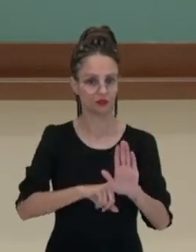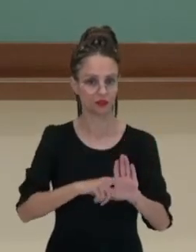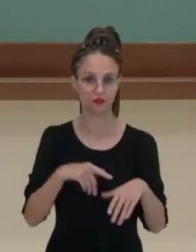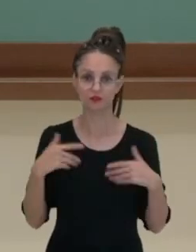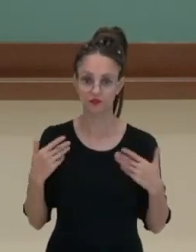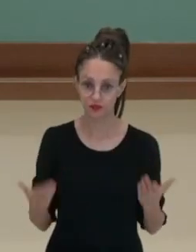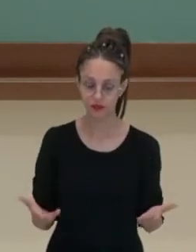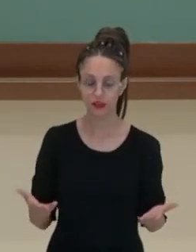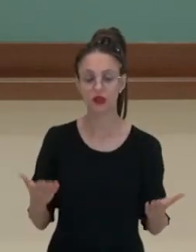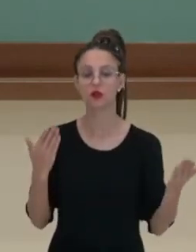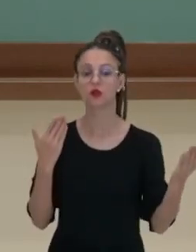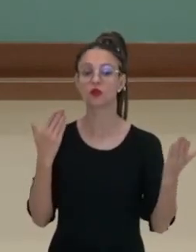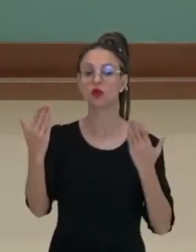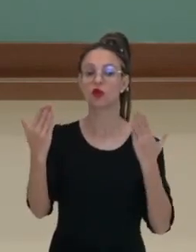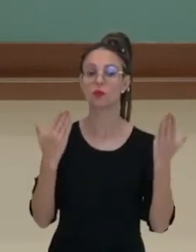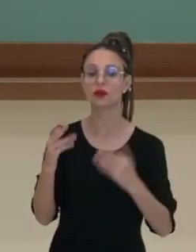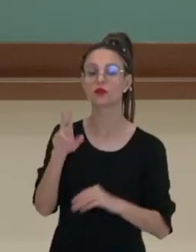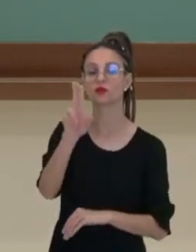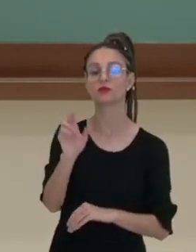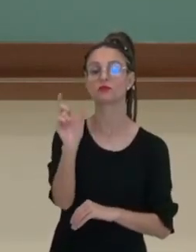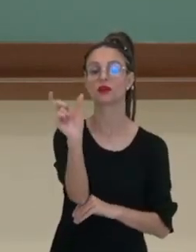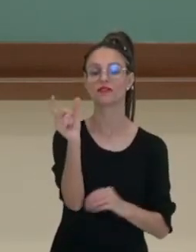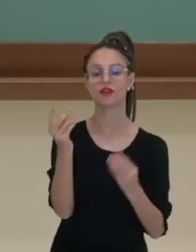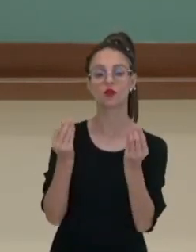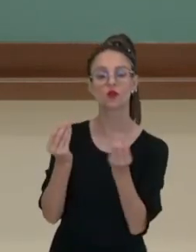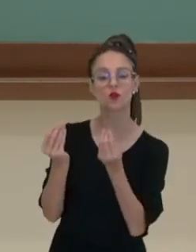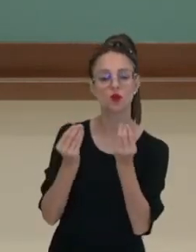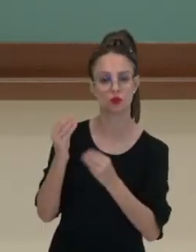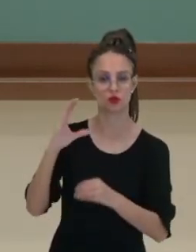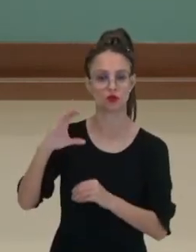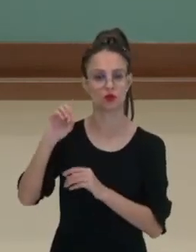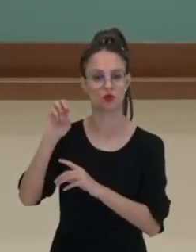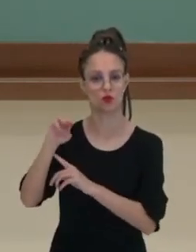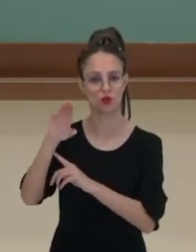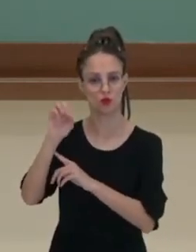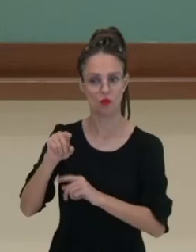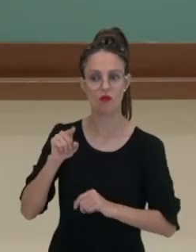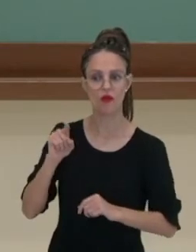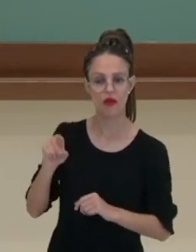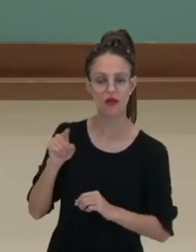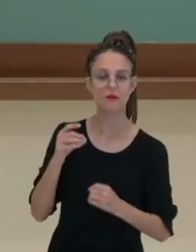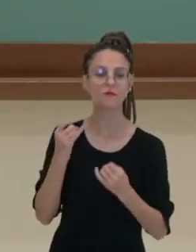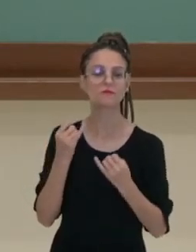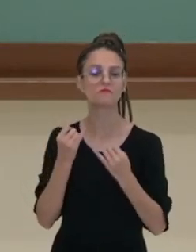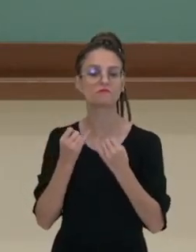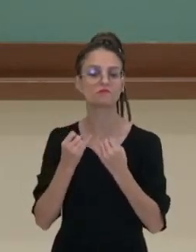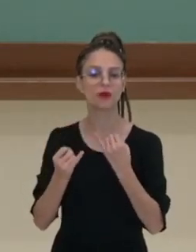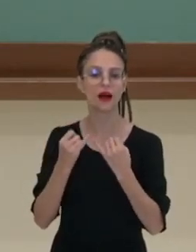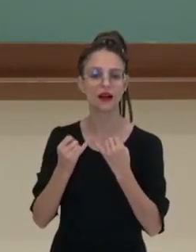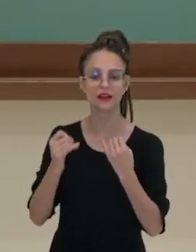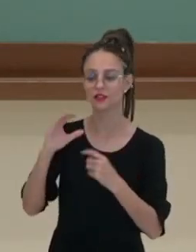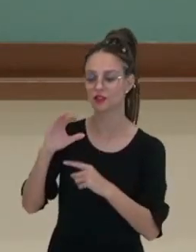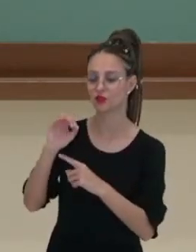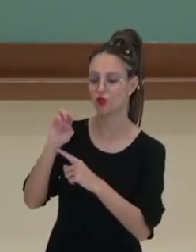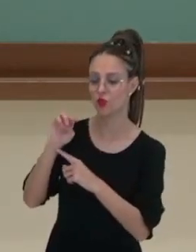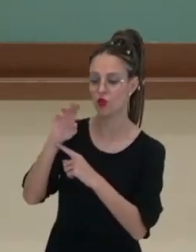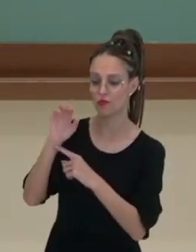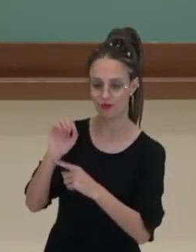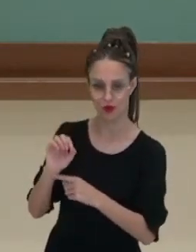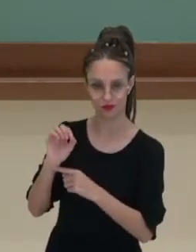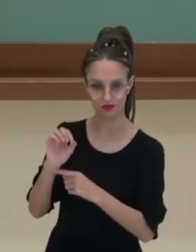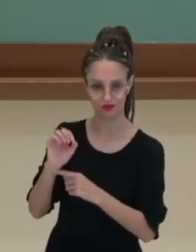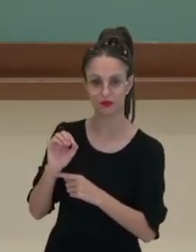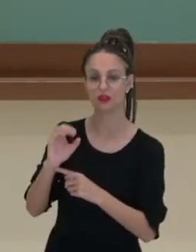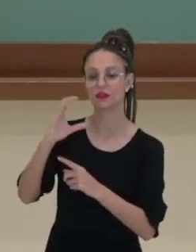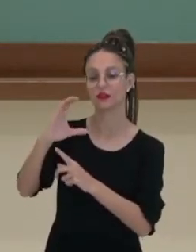na comparação, eu vou usar a palavrinha como, né? Então, parece com um brilhante. Então, vou ter a